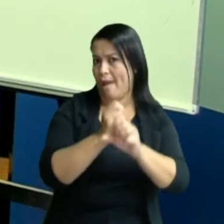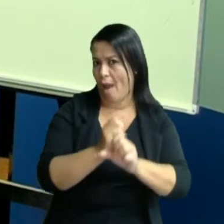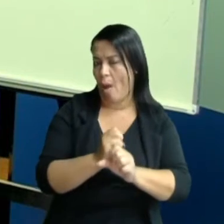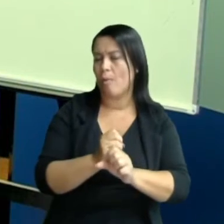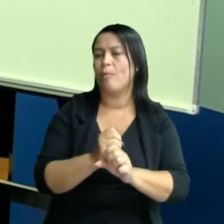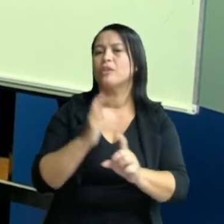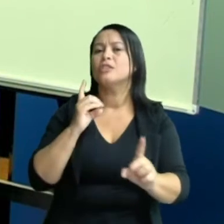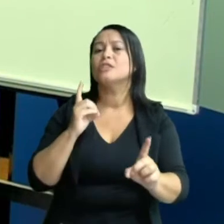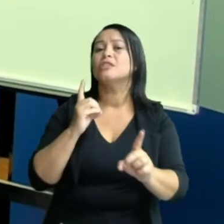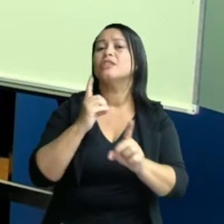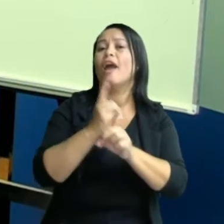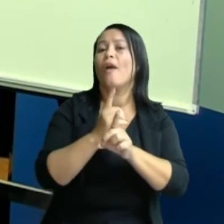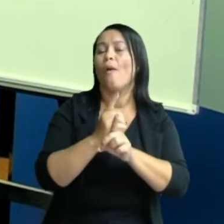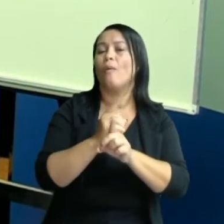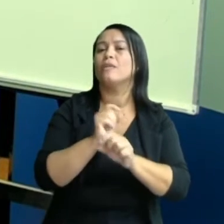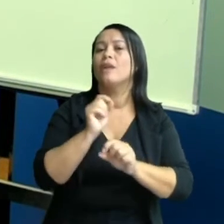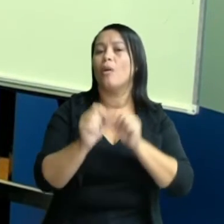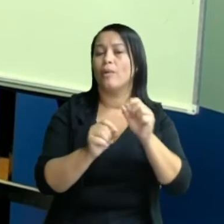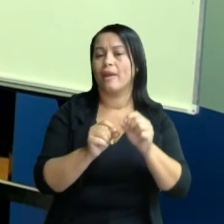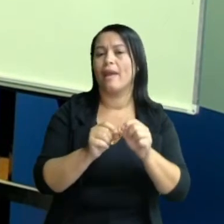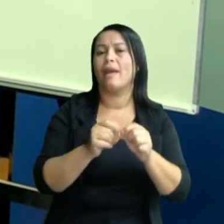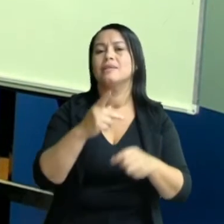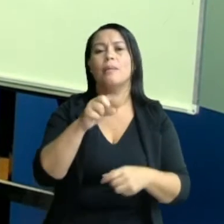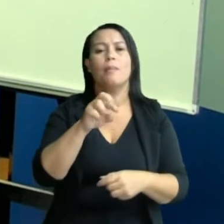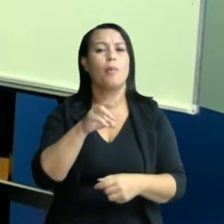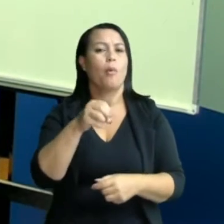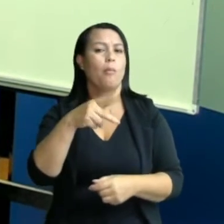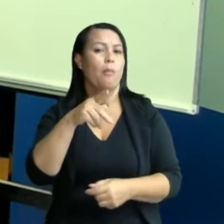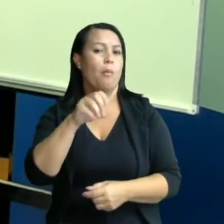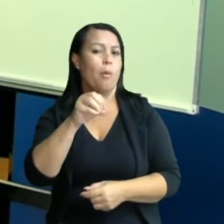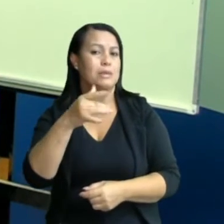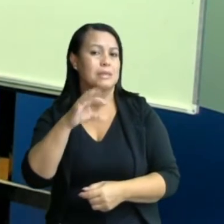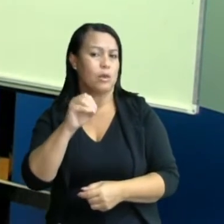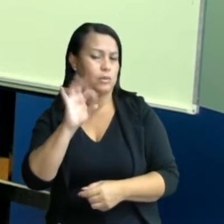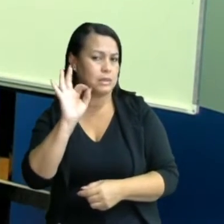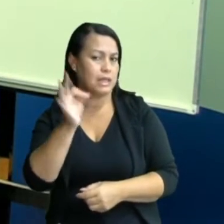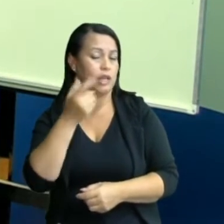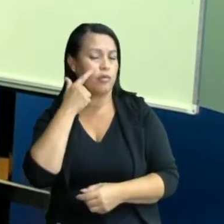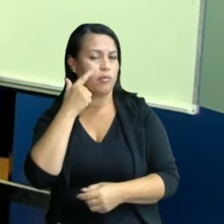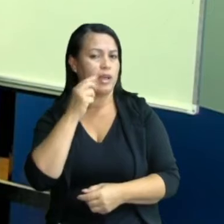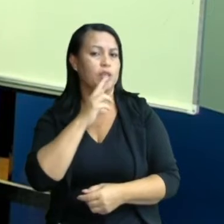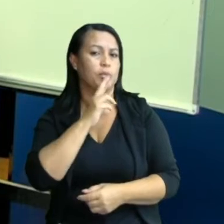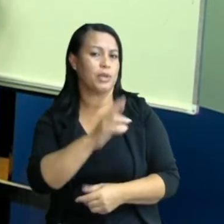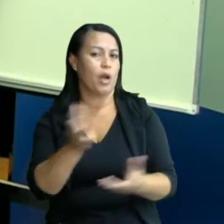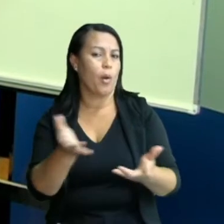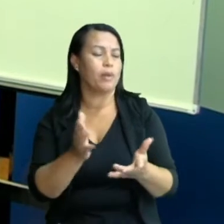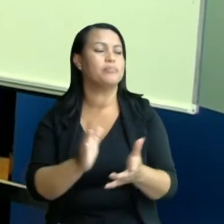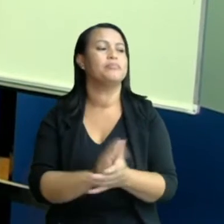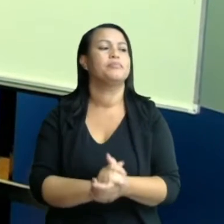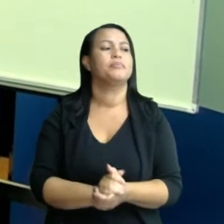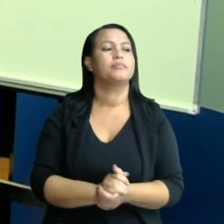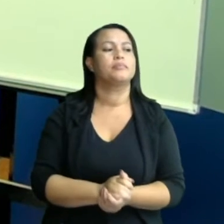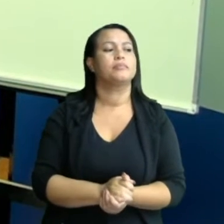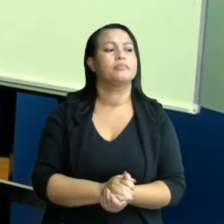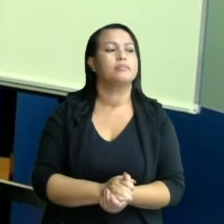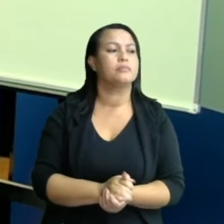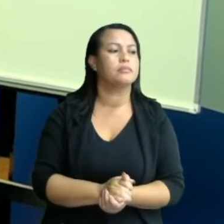gente descobrir essa proporção, tá certo? Vamos resolver aqui.